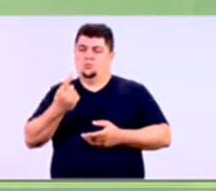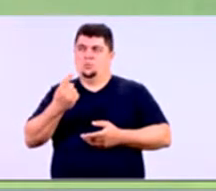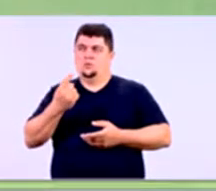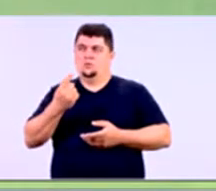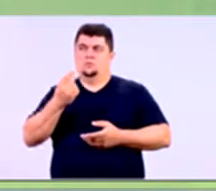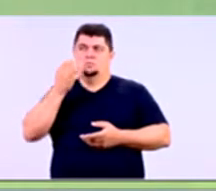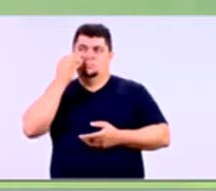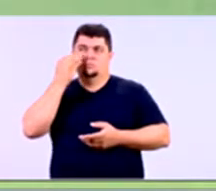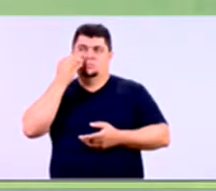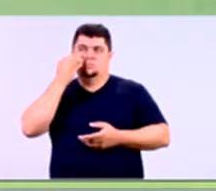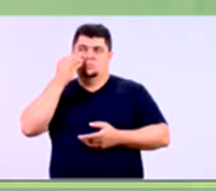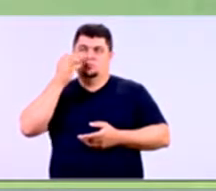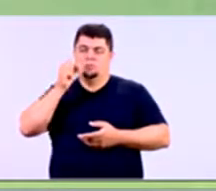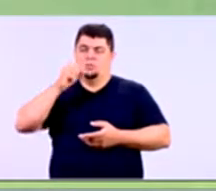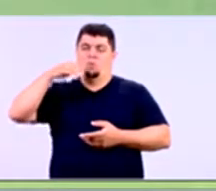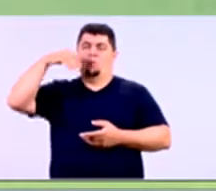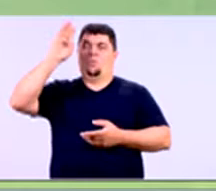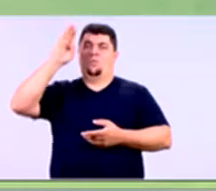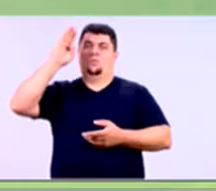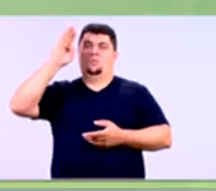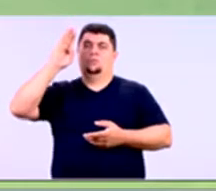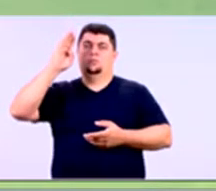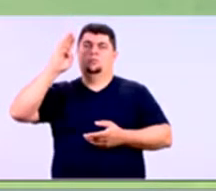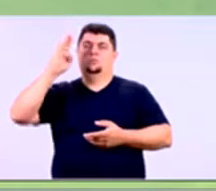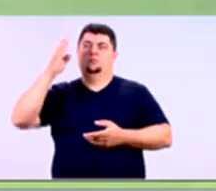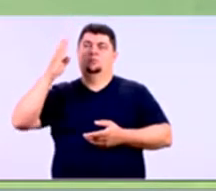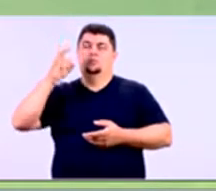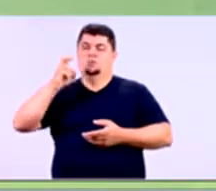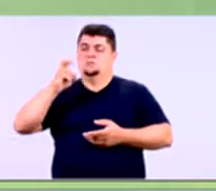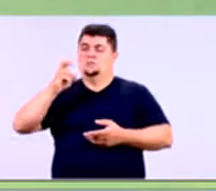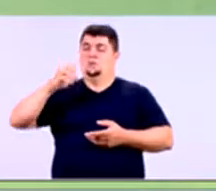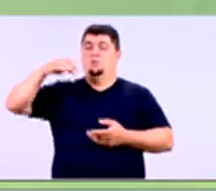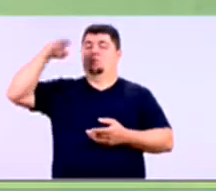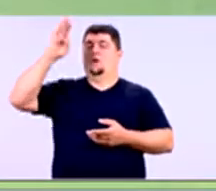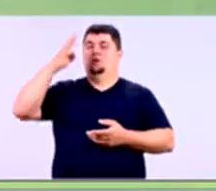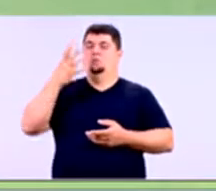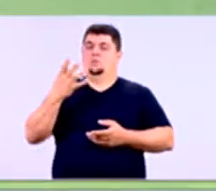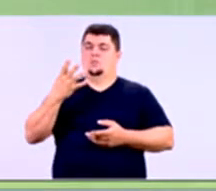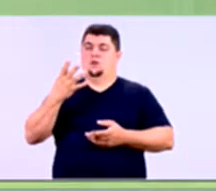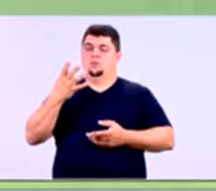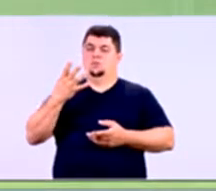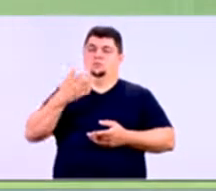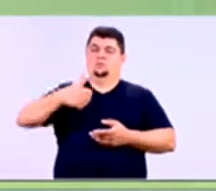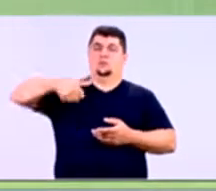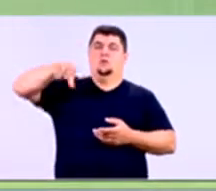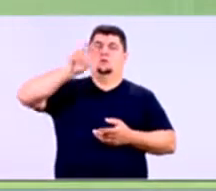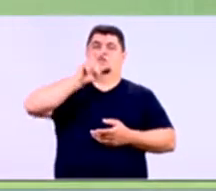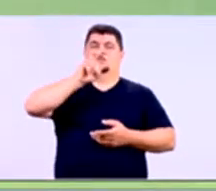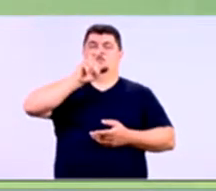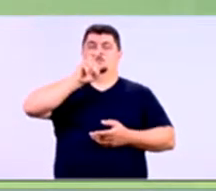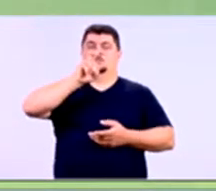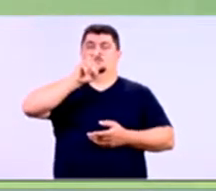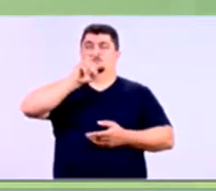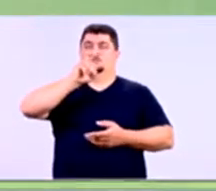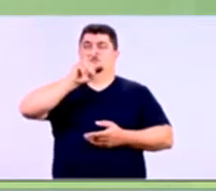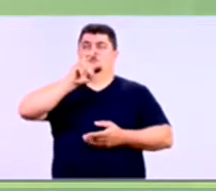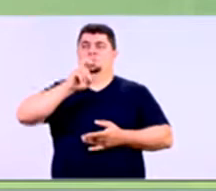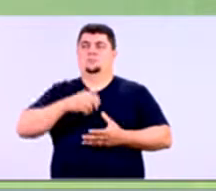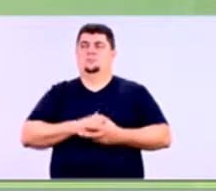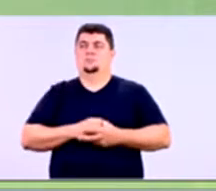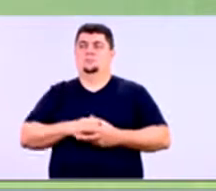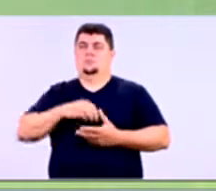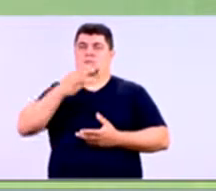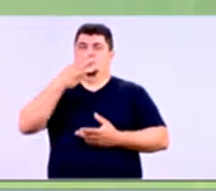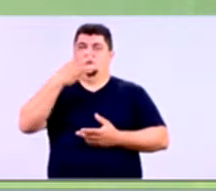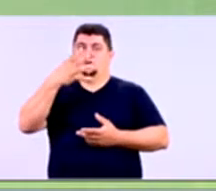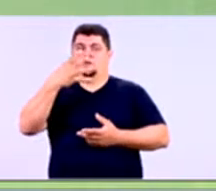aqui eu tenho um valor maior ou igual a 5, esse número 4 passa para um número, uma